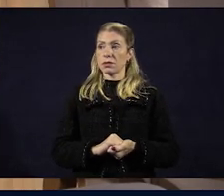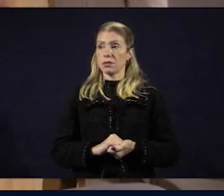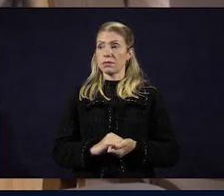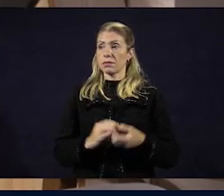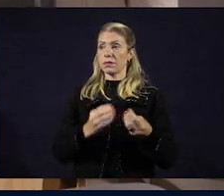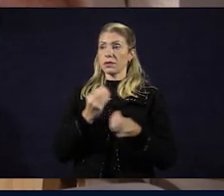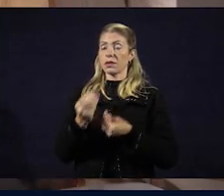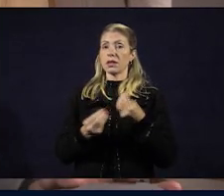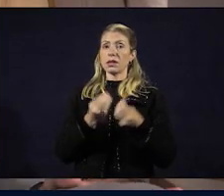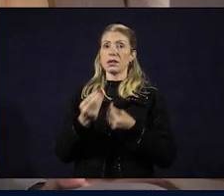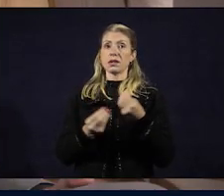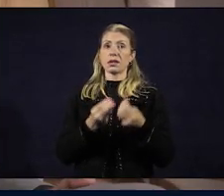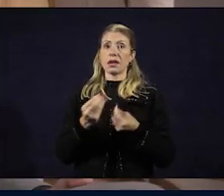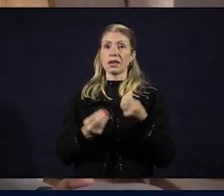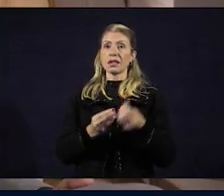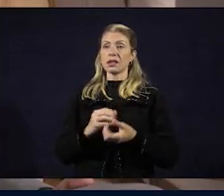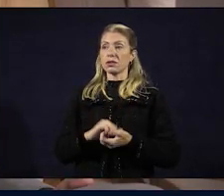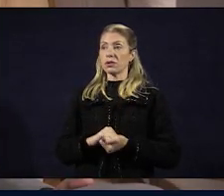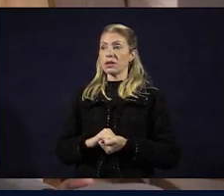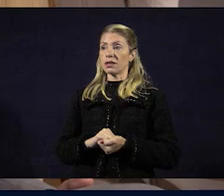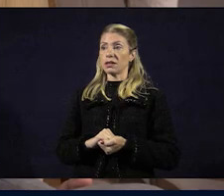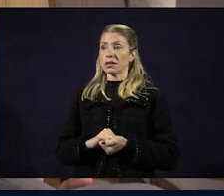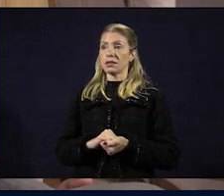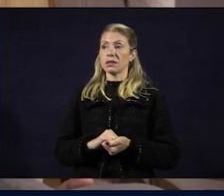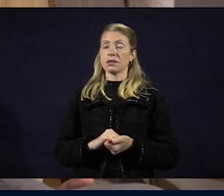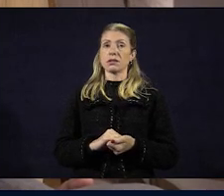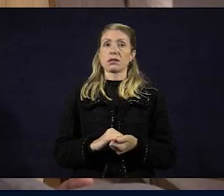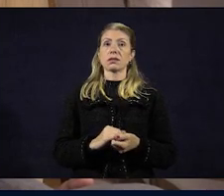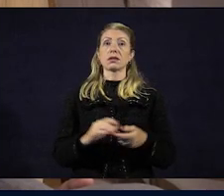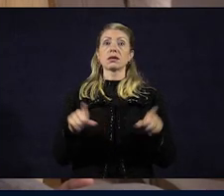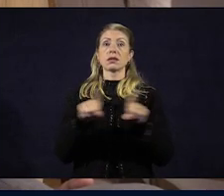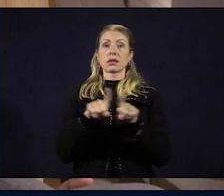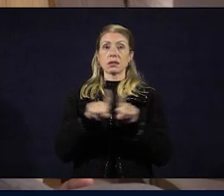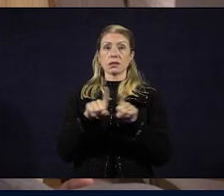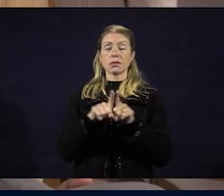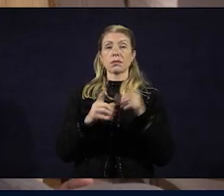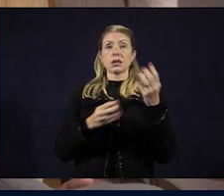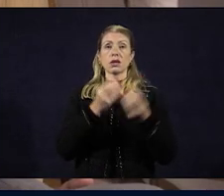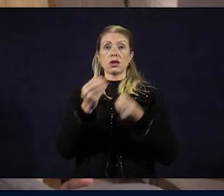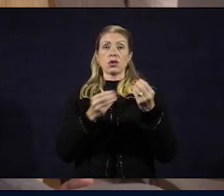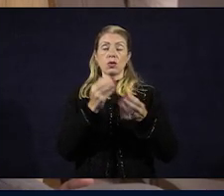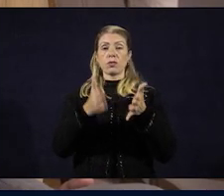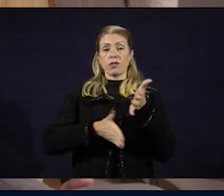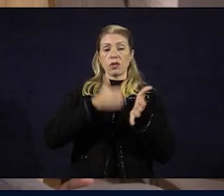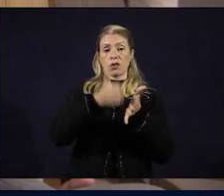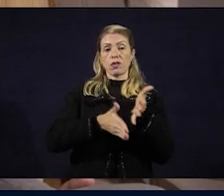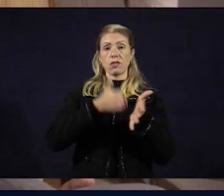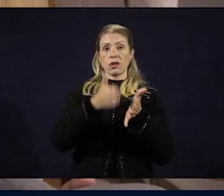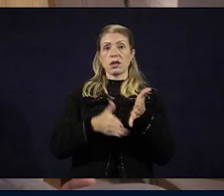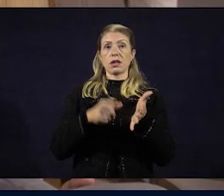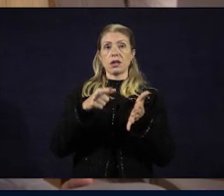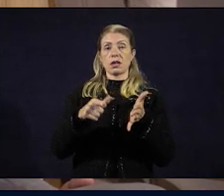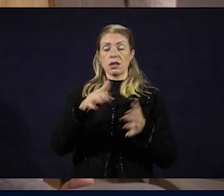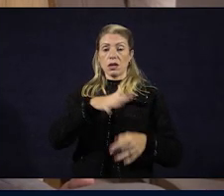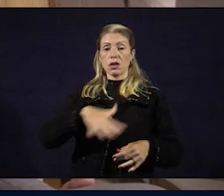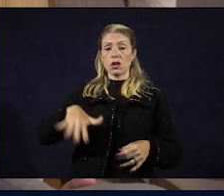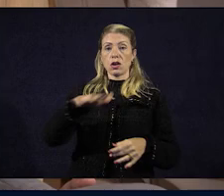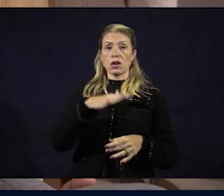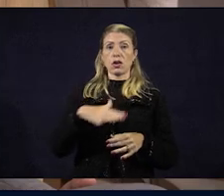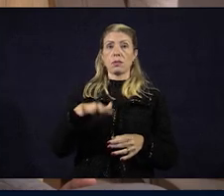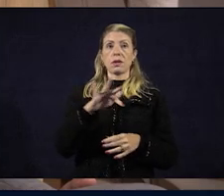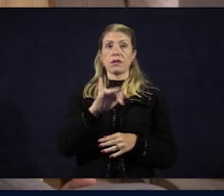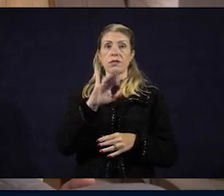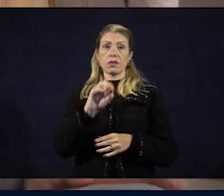acima do Meridiano 16, escoar em direção ao Arco Norte. Então, isso segue com obras também do setor ferroviário. A gente está hoje com a obra na FIOL 2,